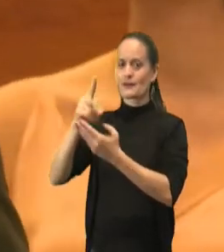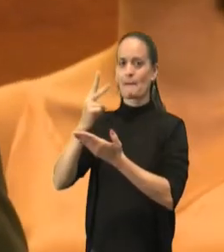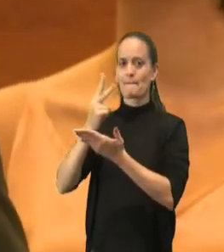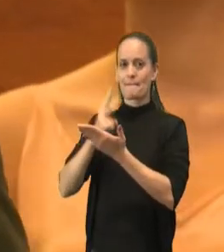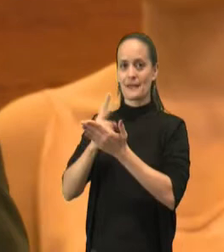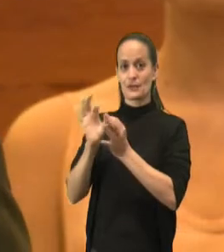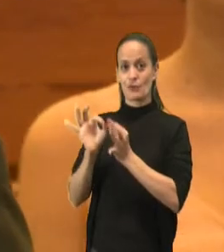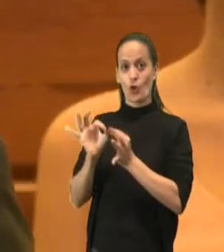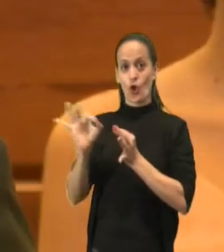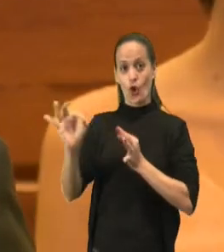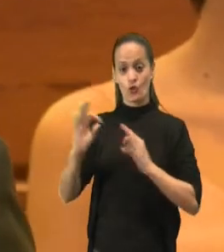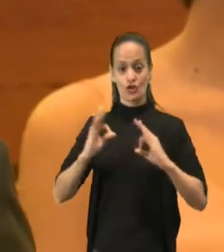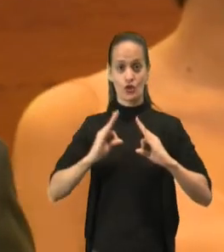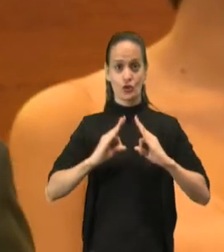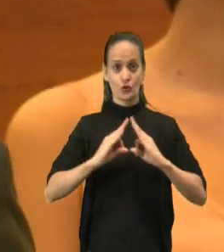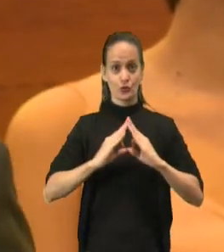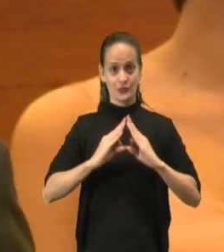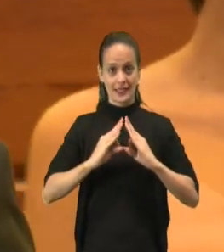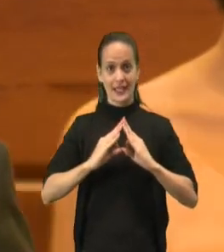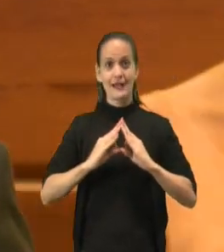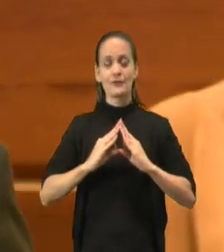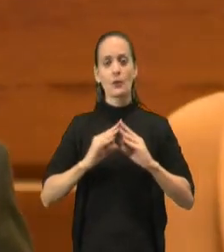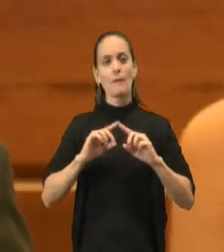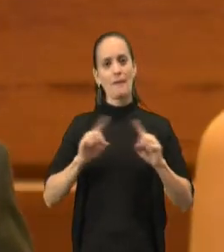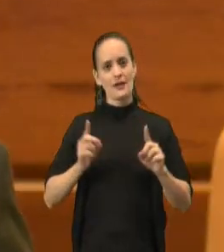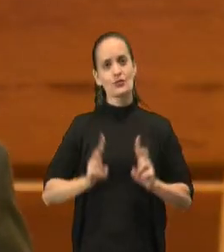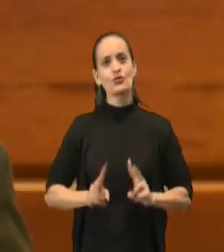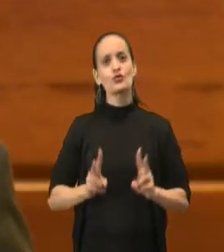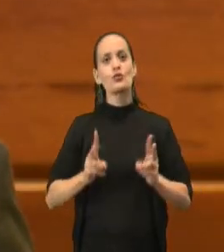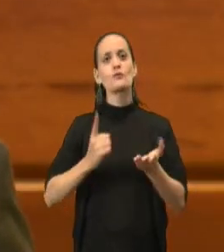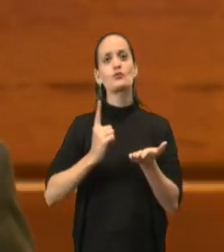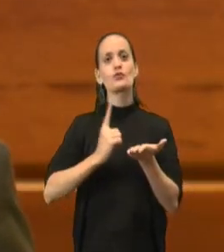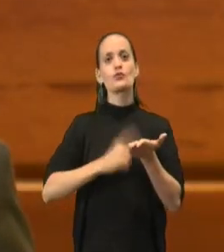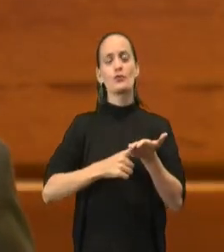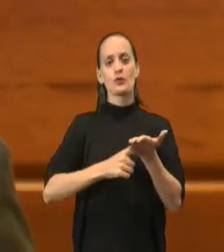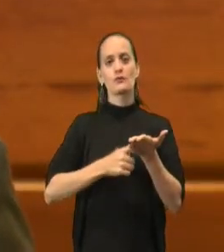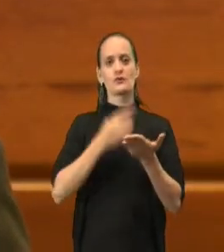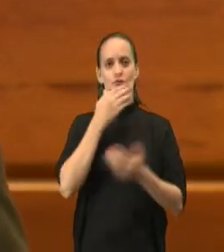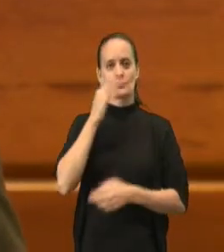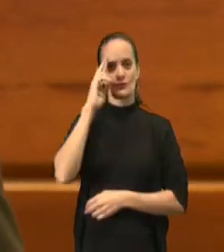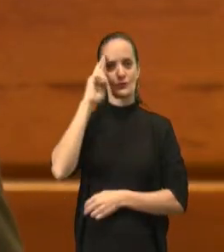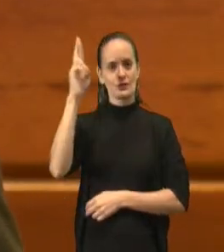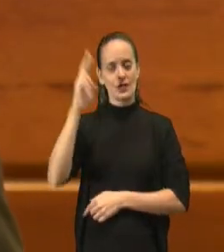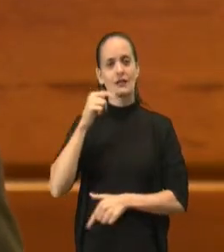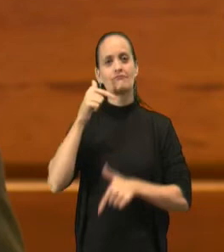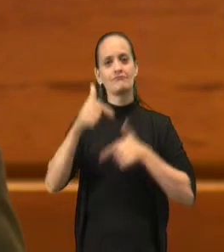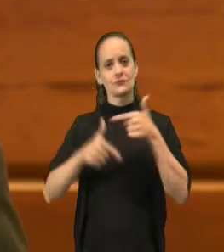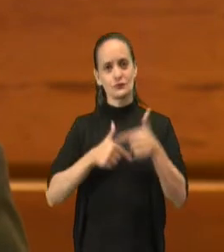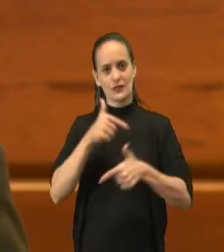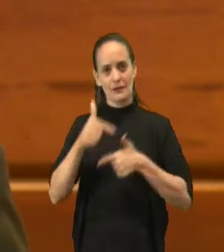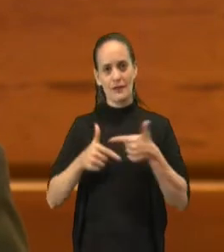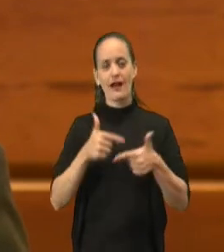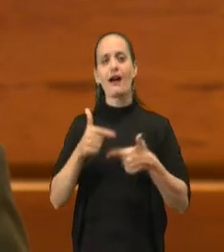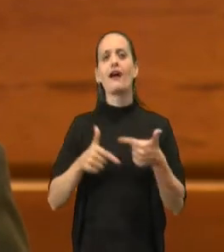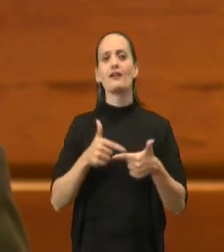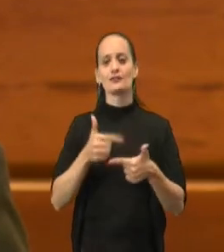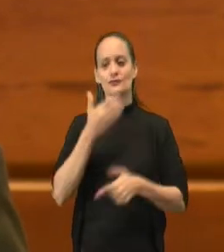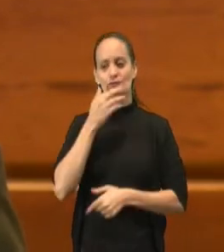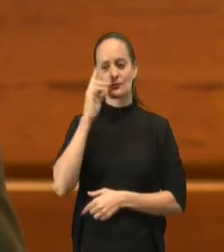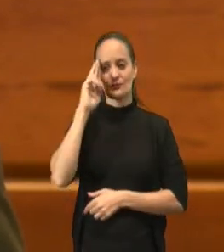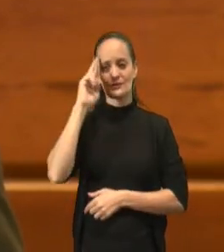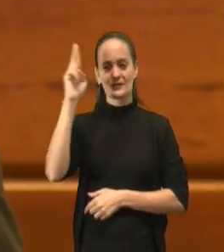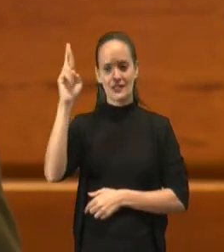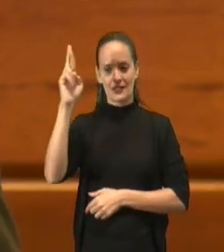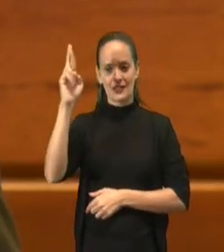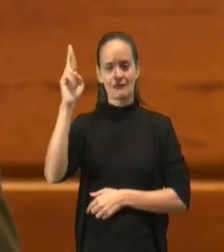do templo, nós temos esse firme compromisso com o Senhor, manutenção da obra do Senhor, ofertas para